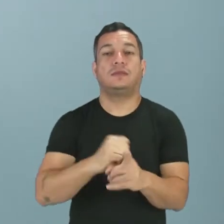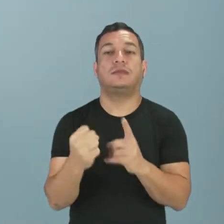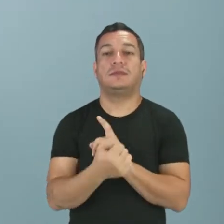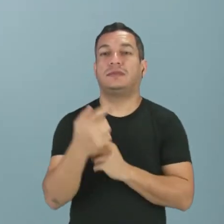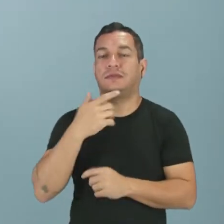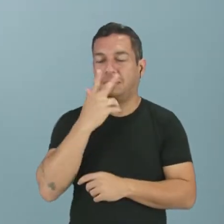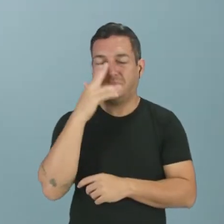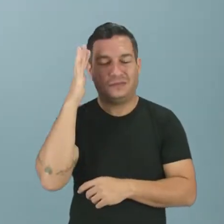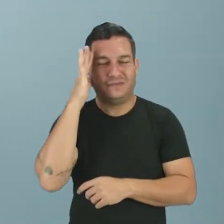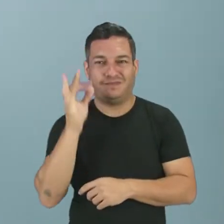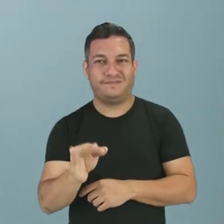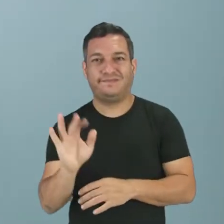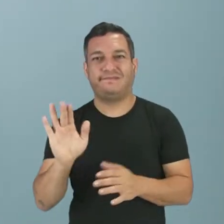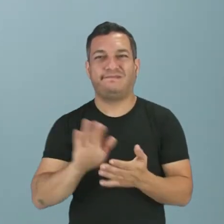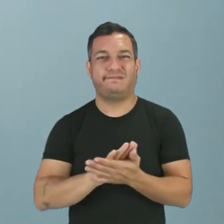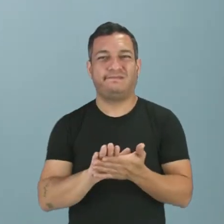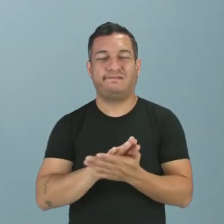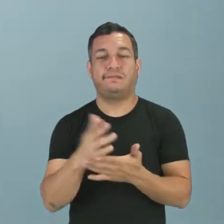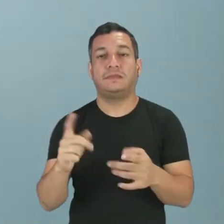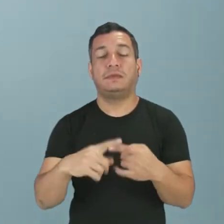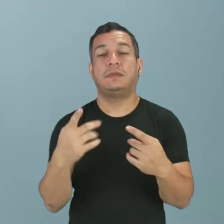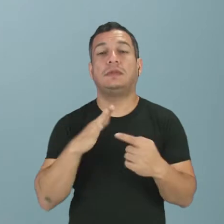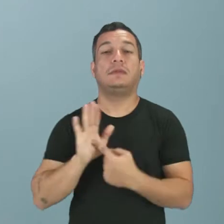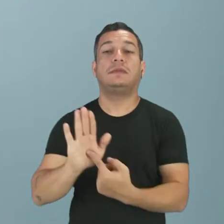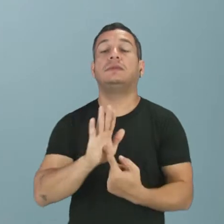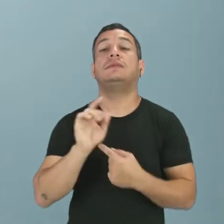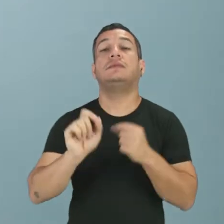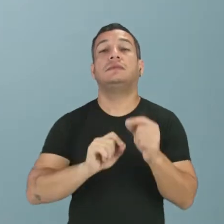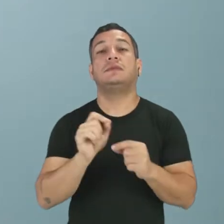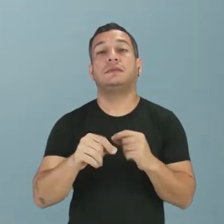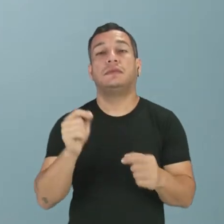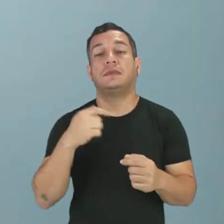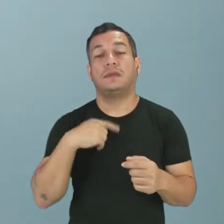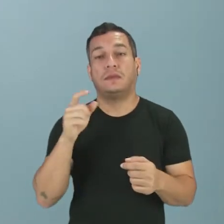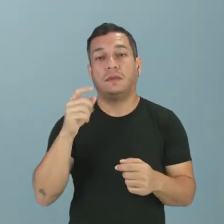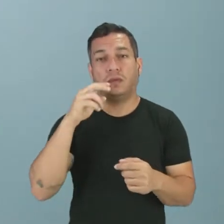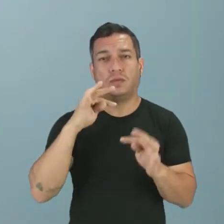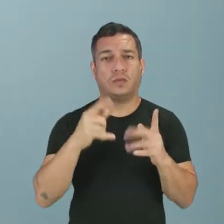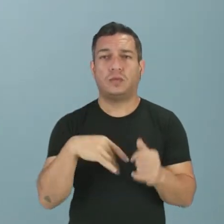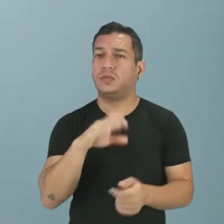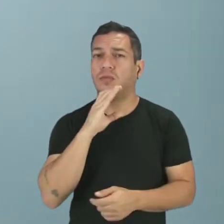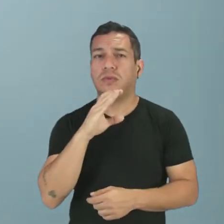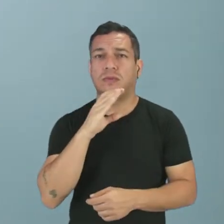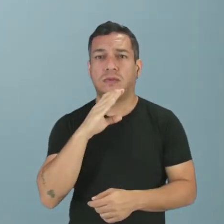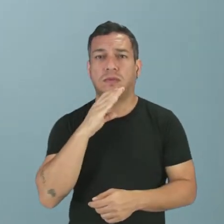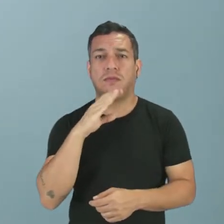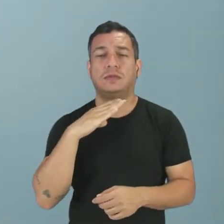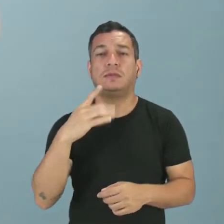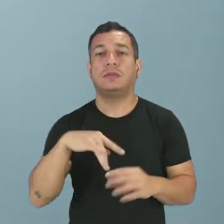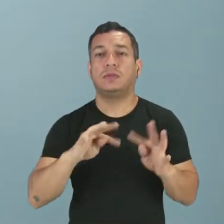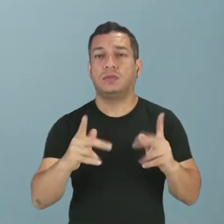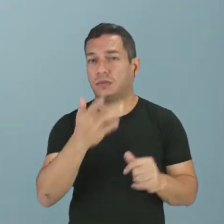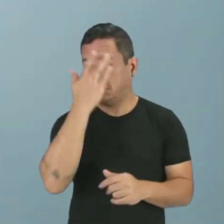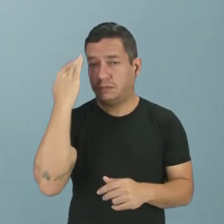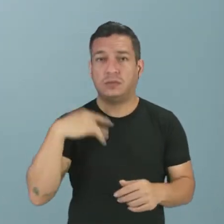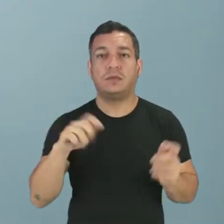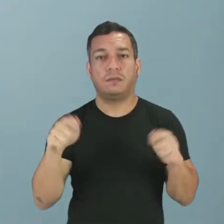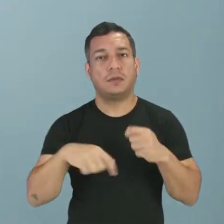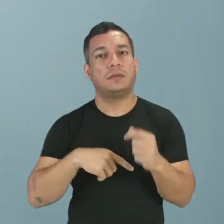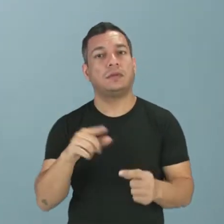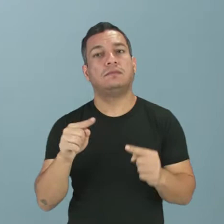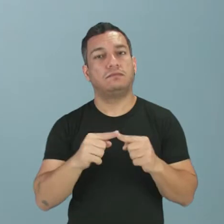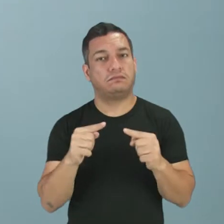não compreenderia. Então, ele traz para perto todo esse conhecimento para que todo mundo possa